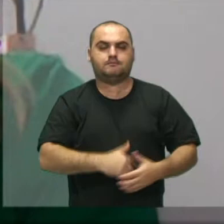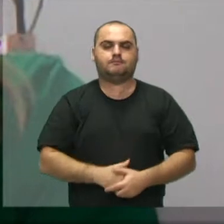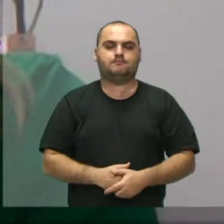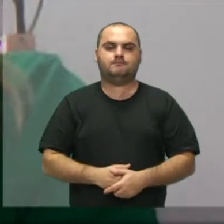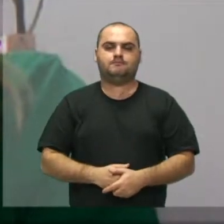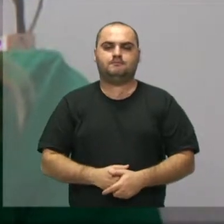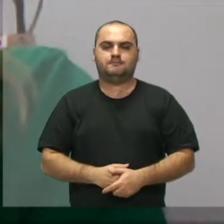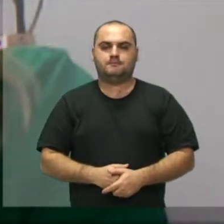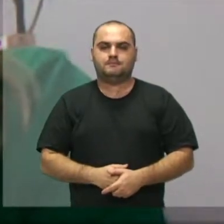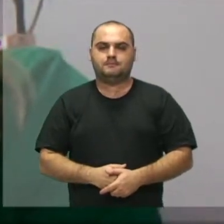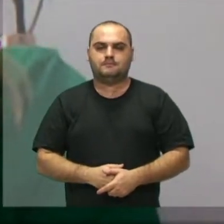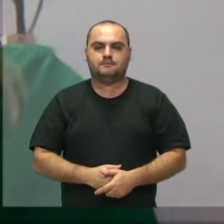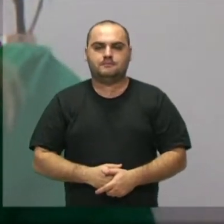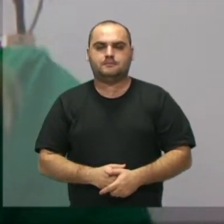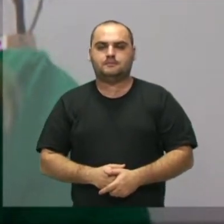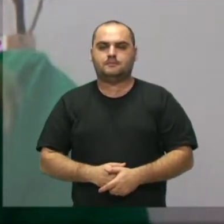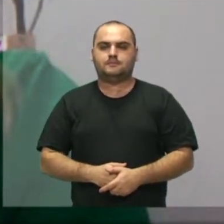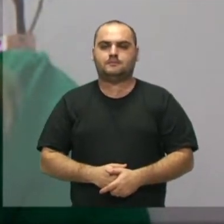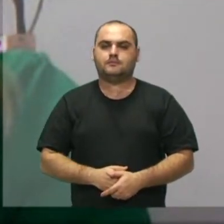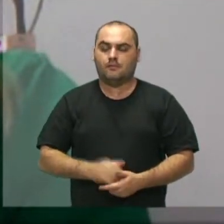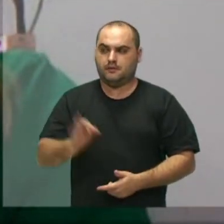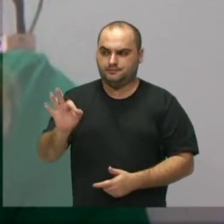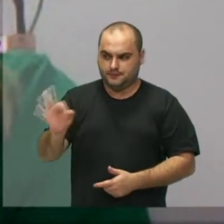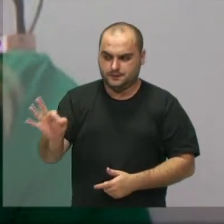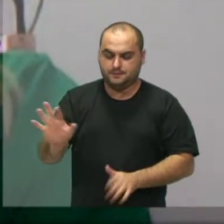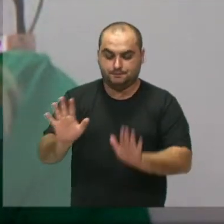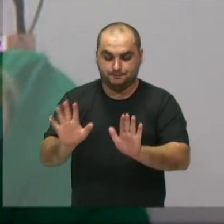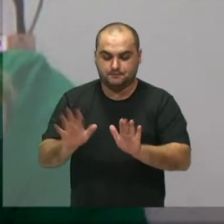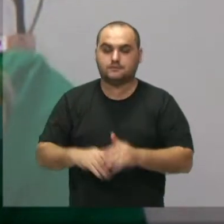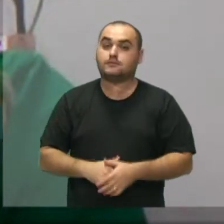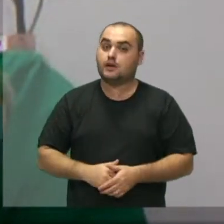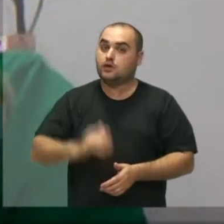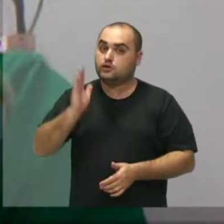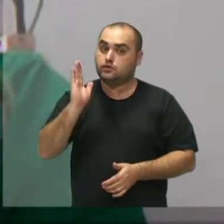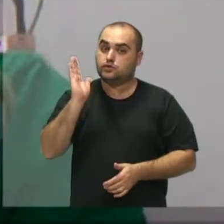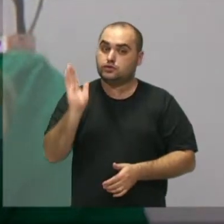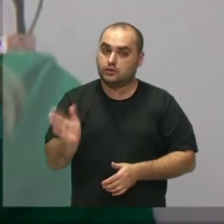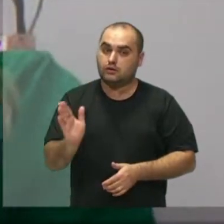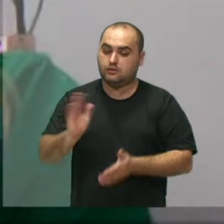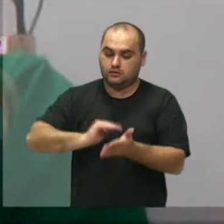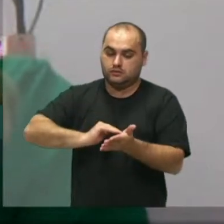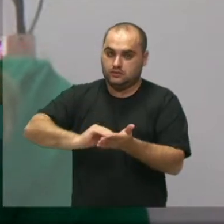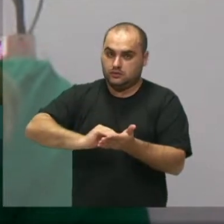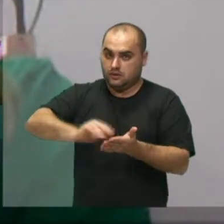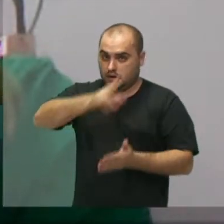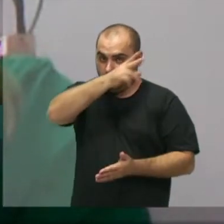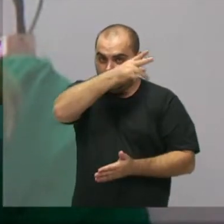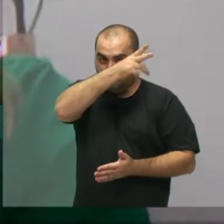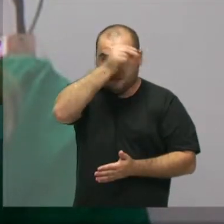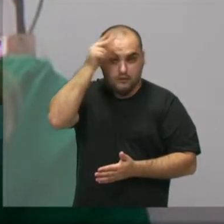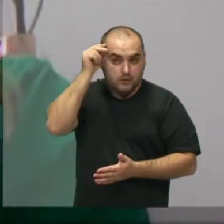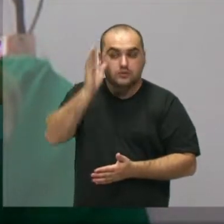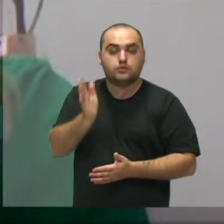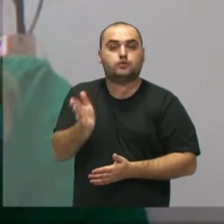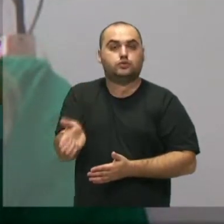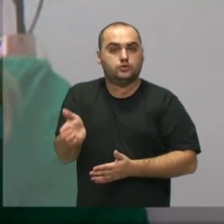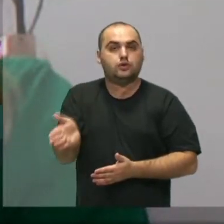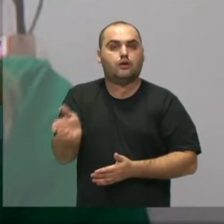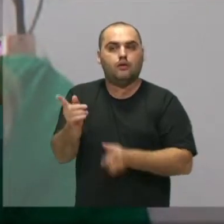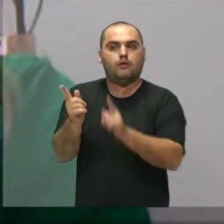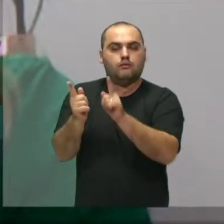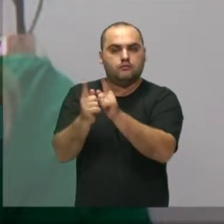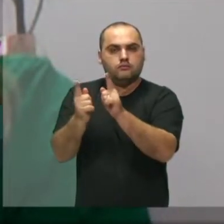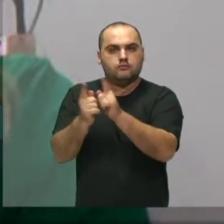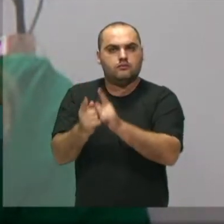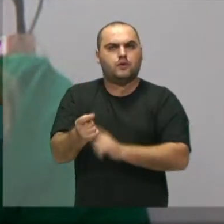Então, eu penso que a gente já faz um trabalho hoje, a secretaria, a prefeitura, né? A gente já tem atendimento a